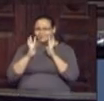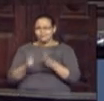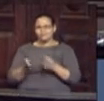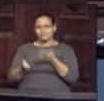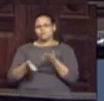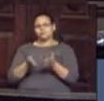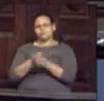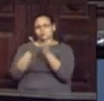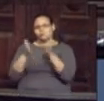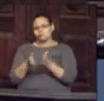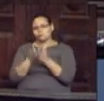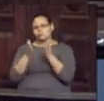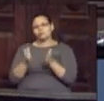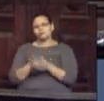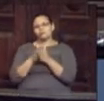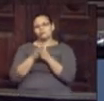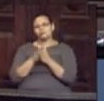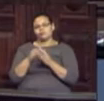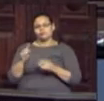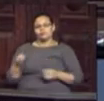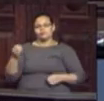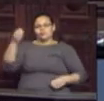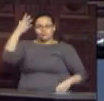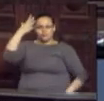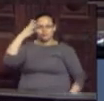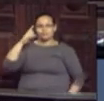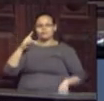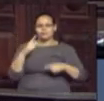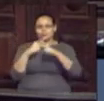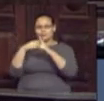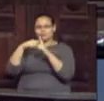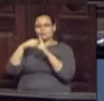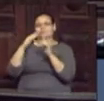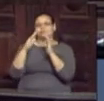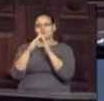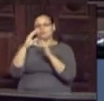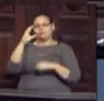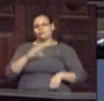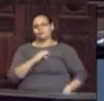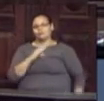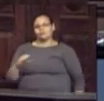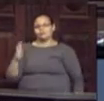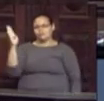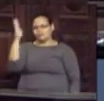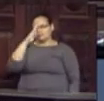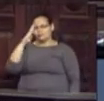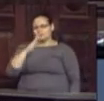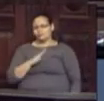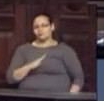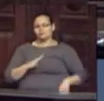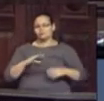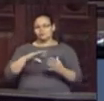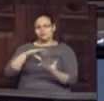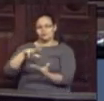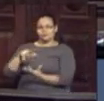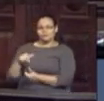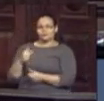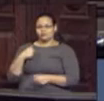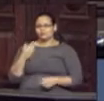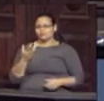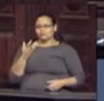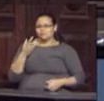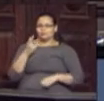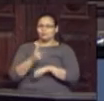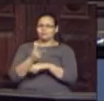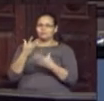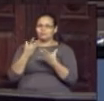como vocação da Igreja Católica no Brasil e no mundo. Portanto, quero fazer esse registro